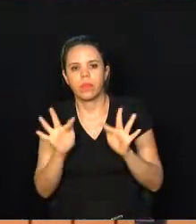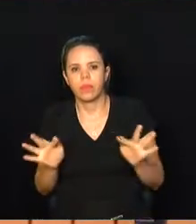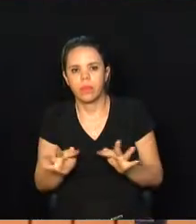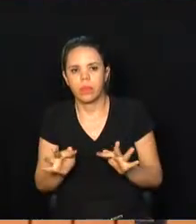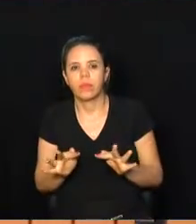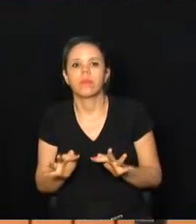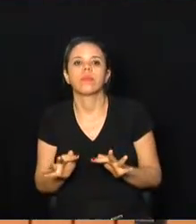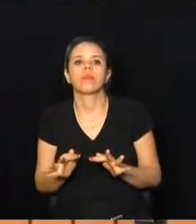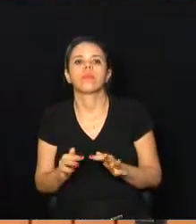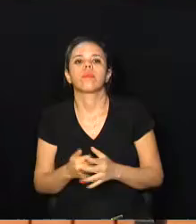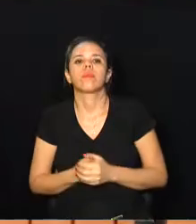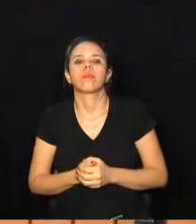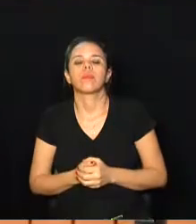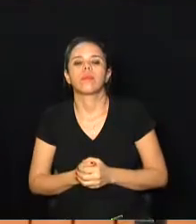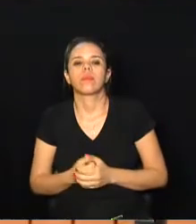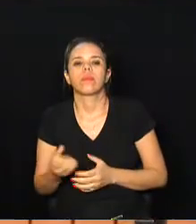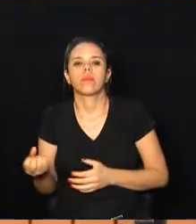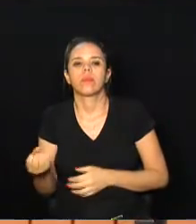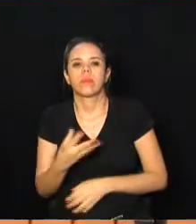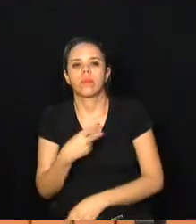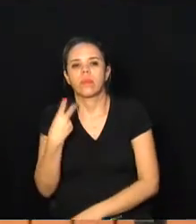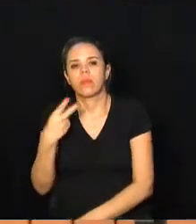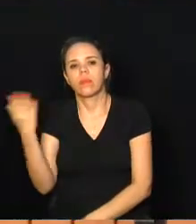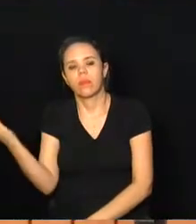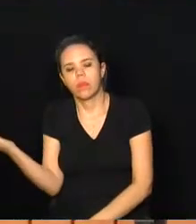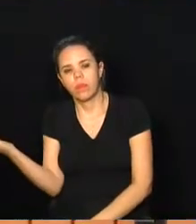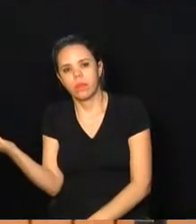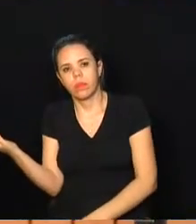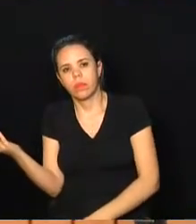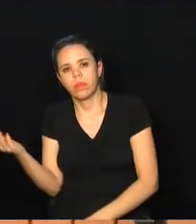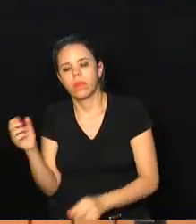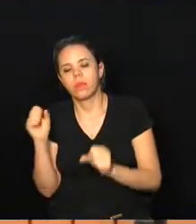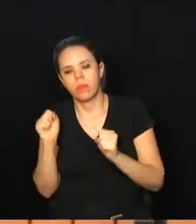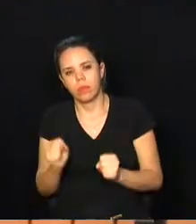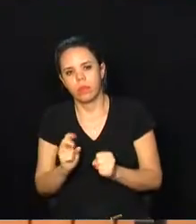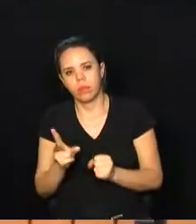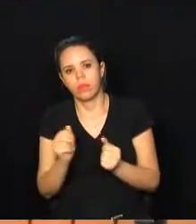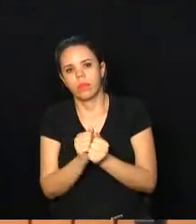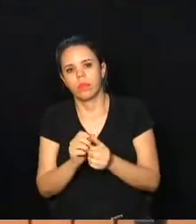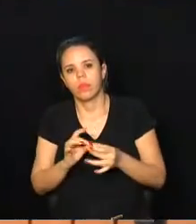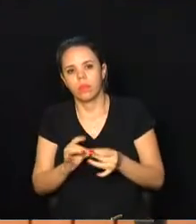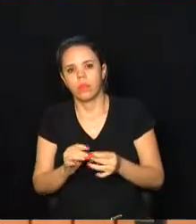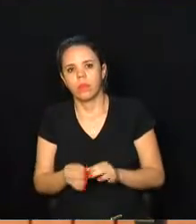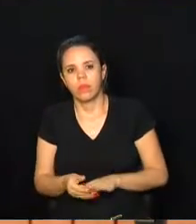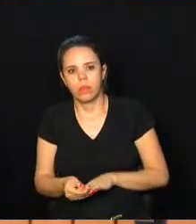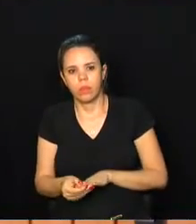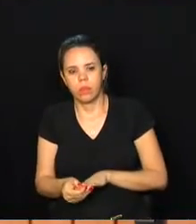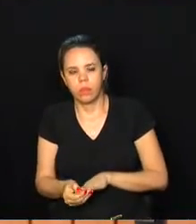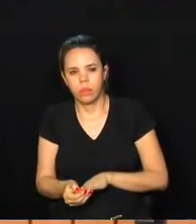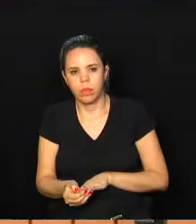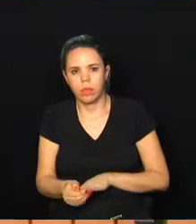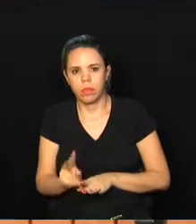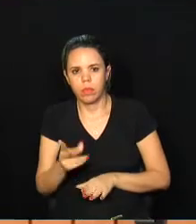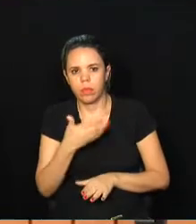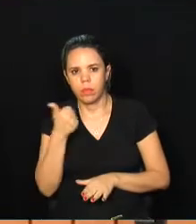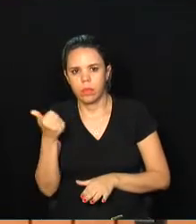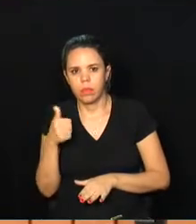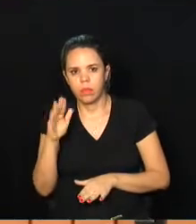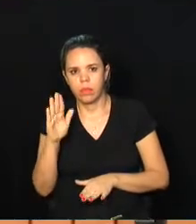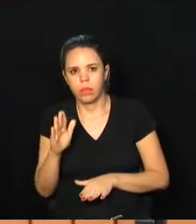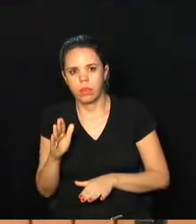aí, novamente com o vereador, que a gente possa caminhar junto e cada vez melhorando